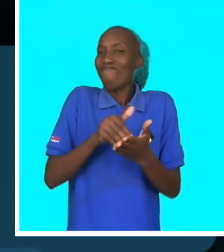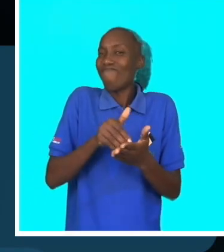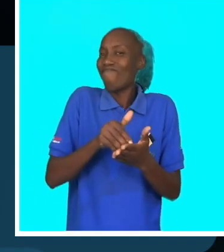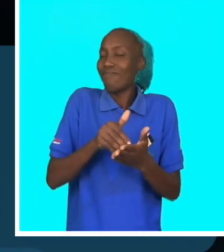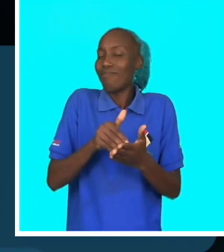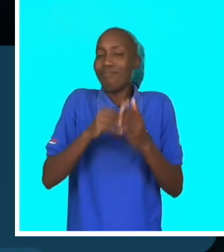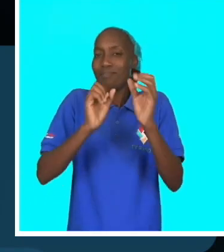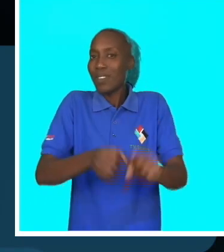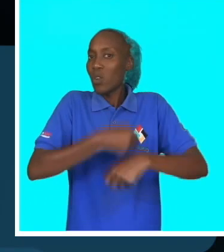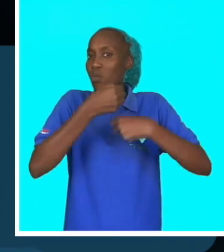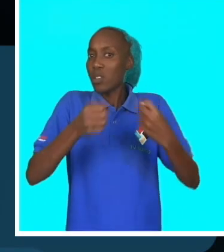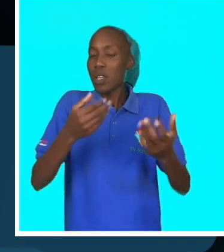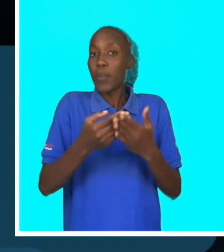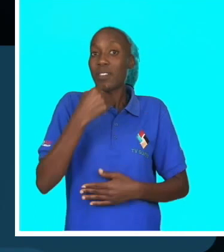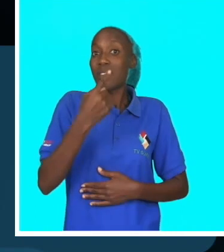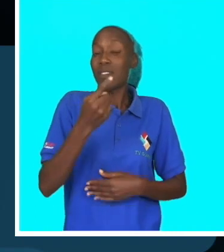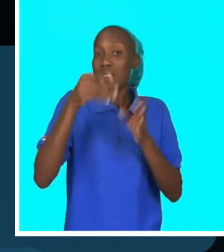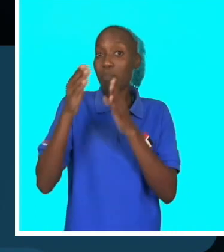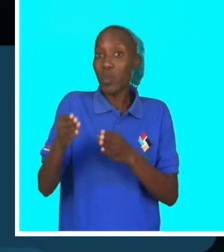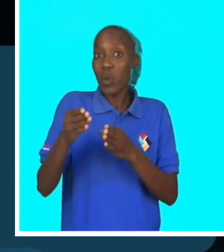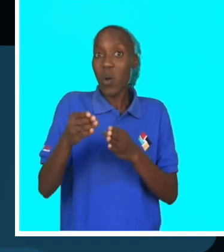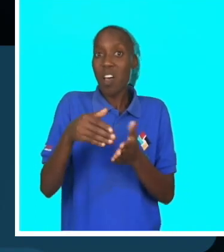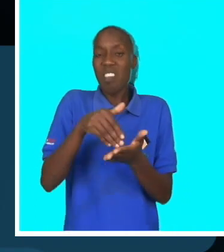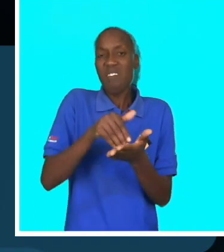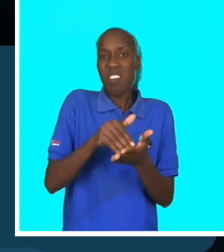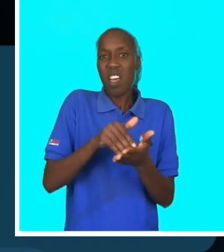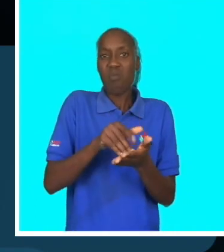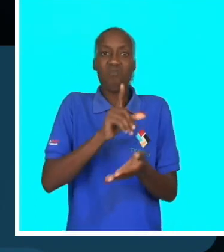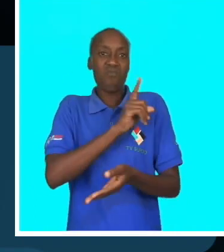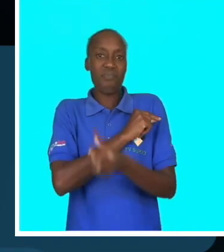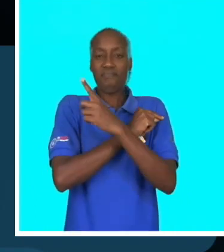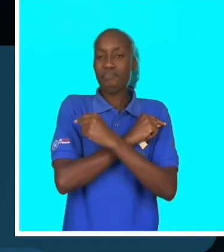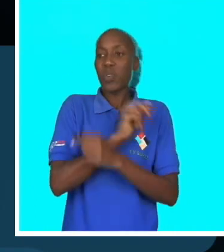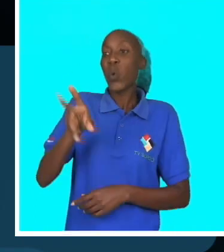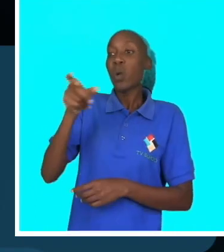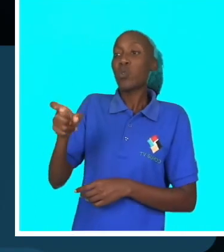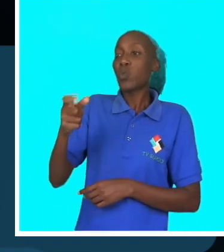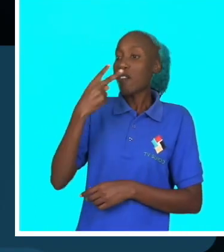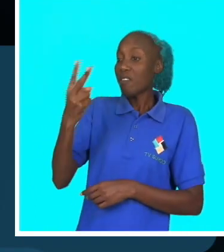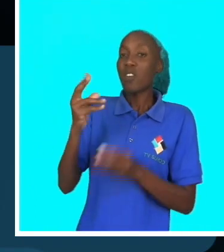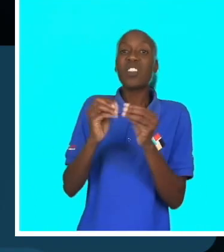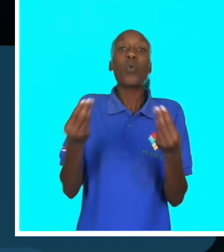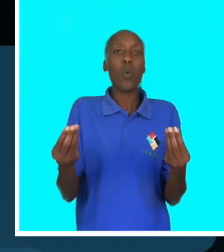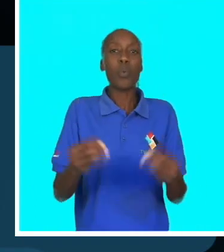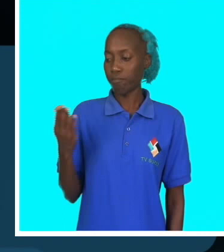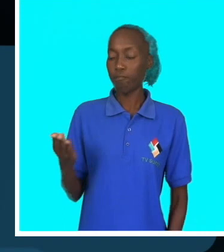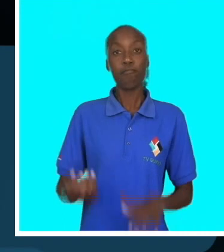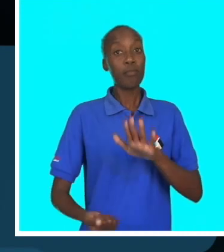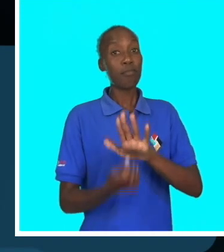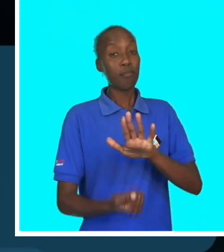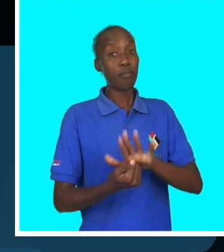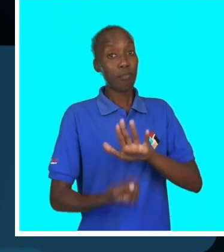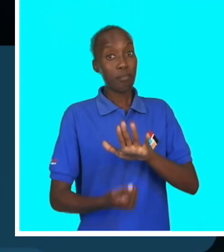força, não baixem os braços, porque se uma pessoa baixa os braços, como é que os outros vão fazer? Foi